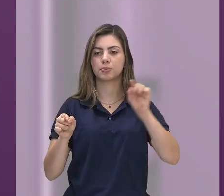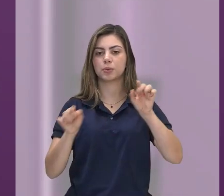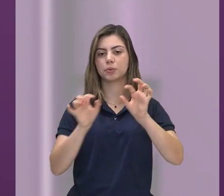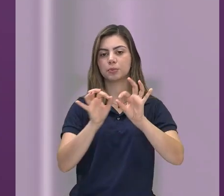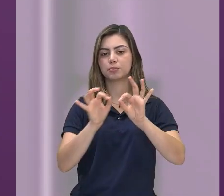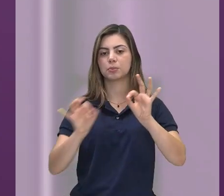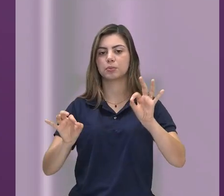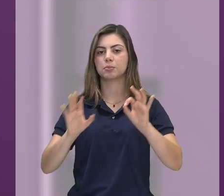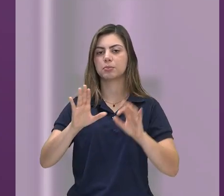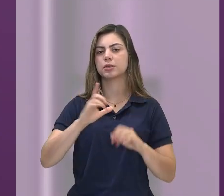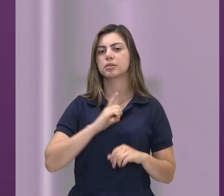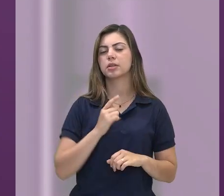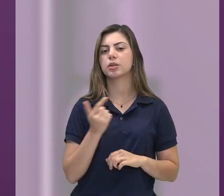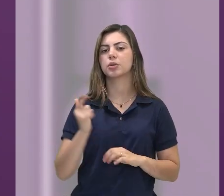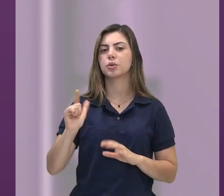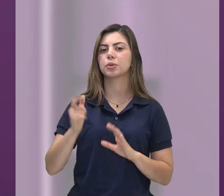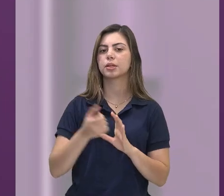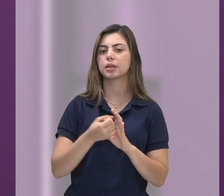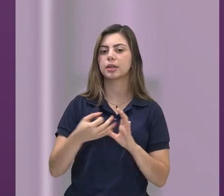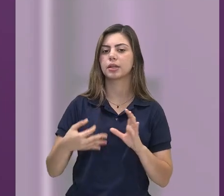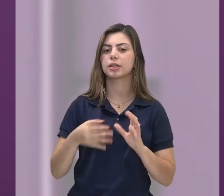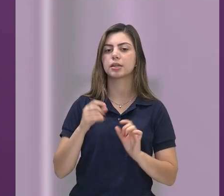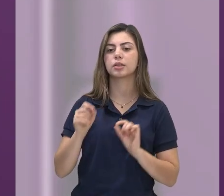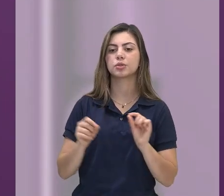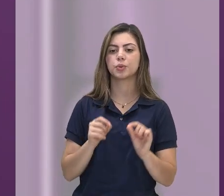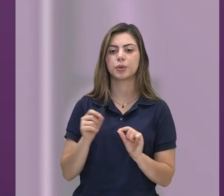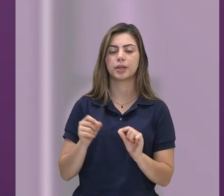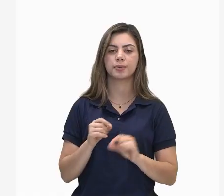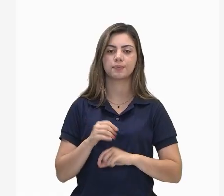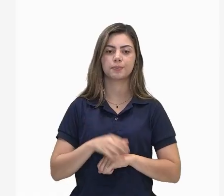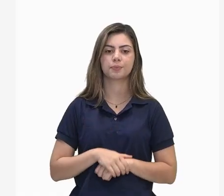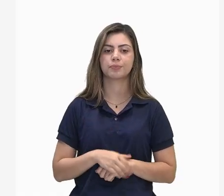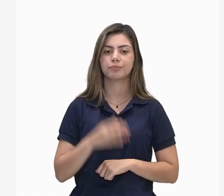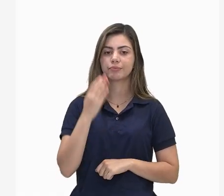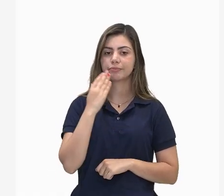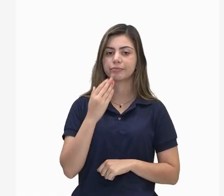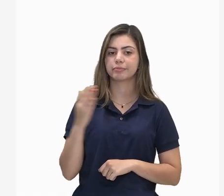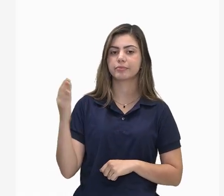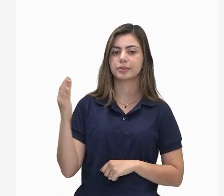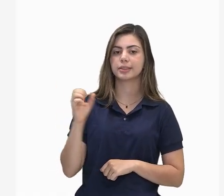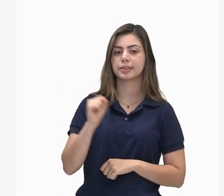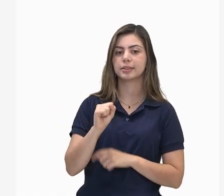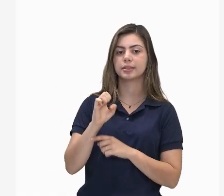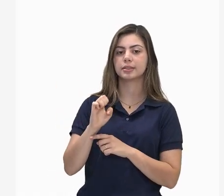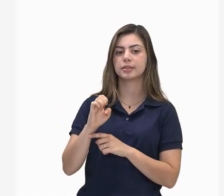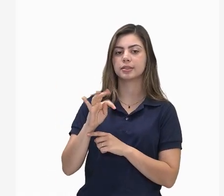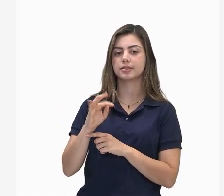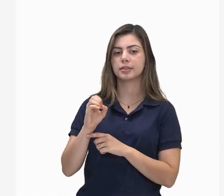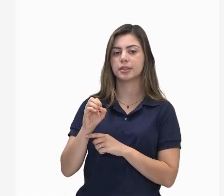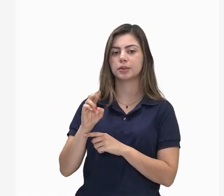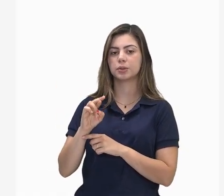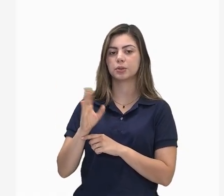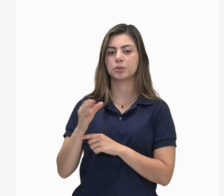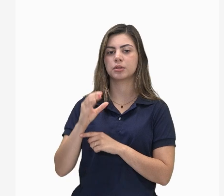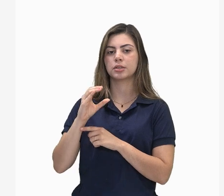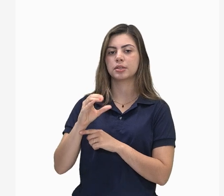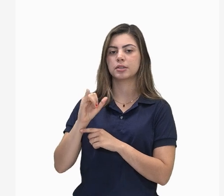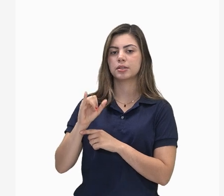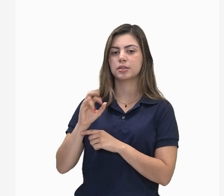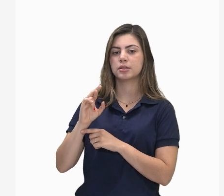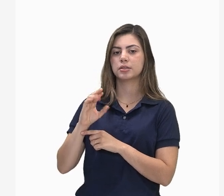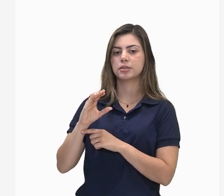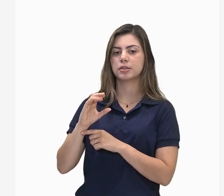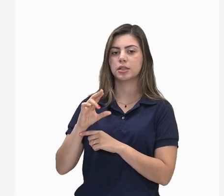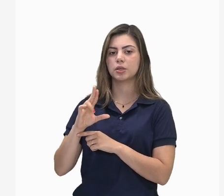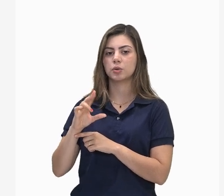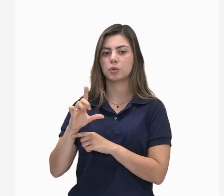próximo elemento da nossa circunferência chama-se setor circular. Então, o que é um setor circular? É uma